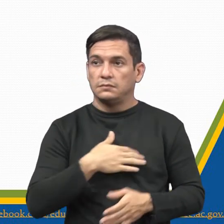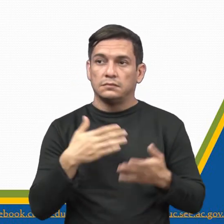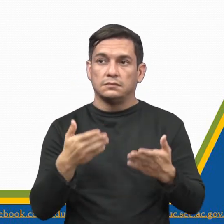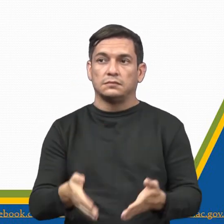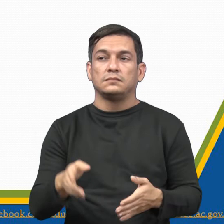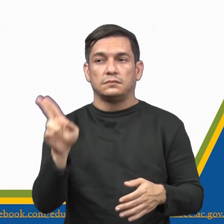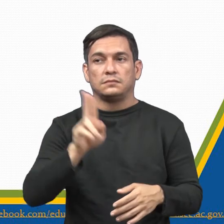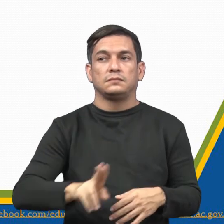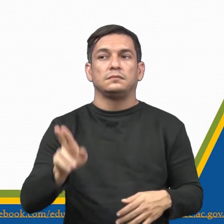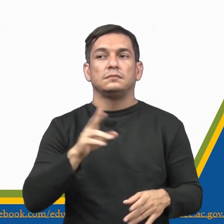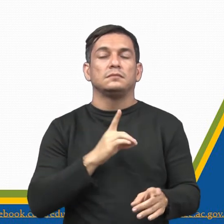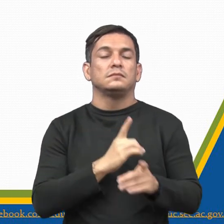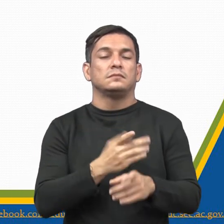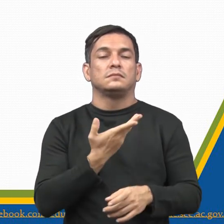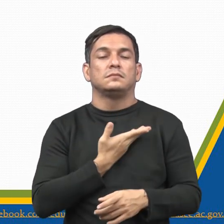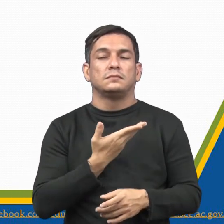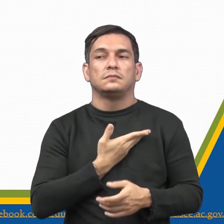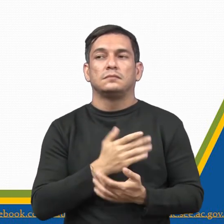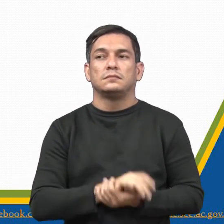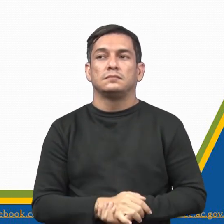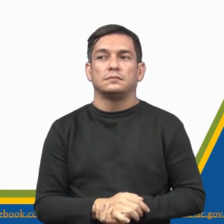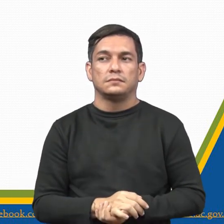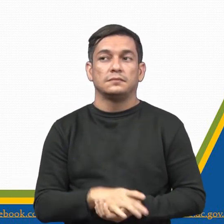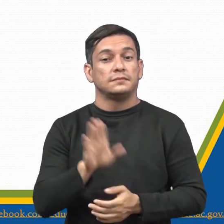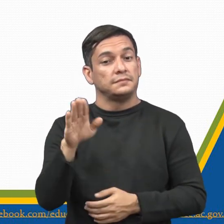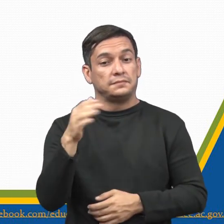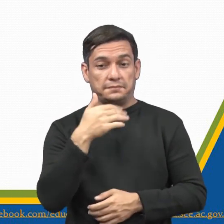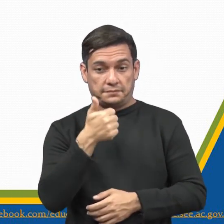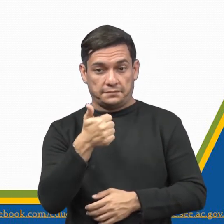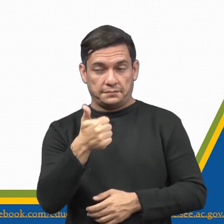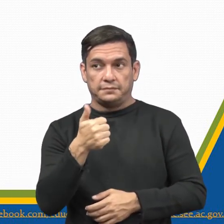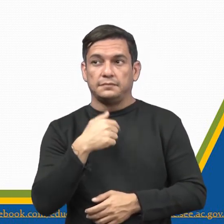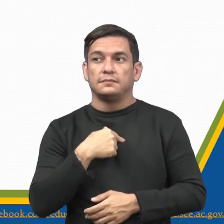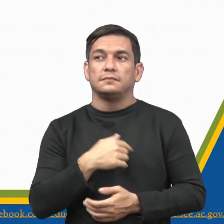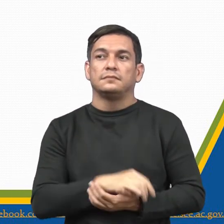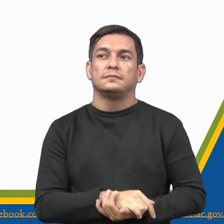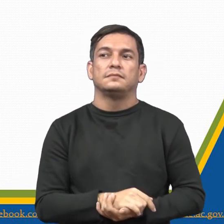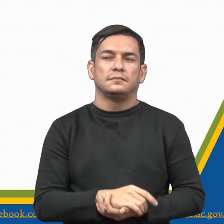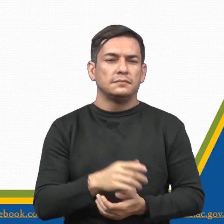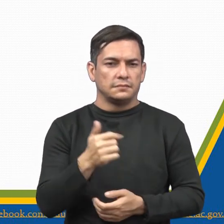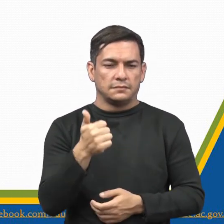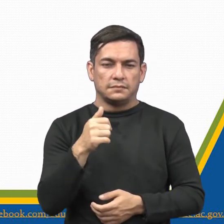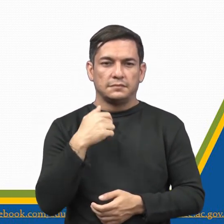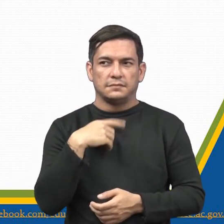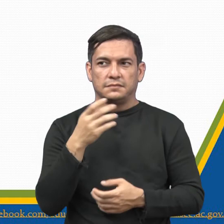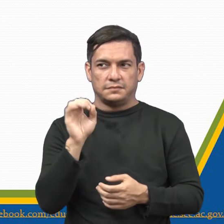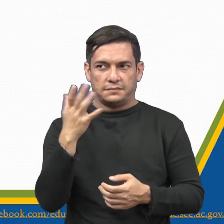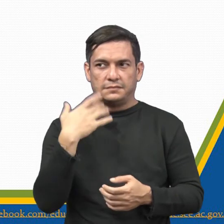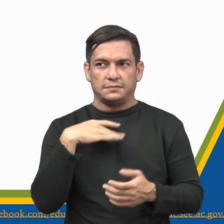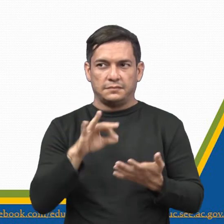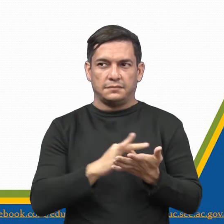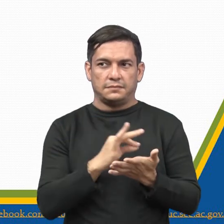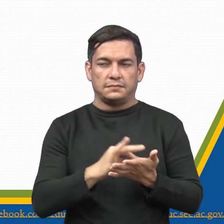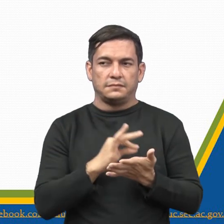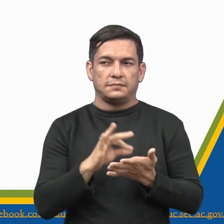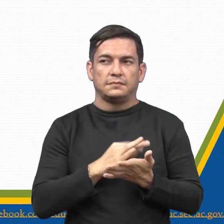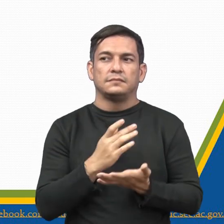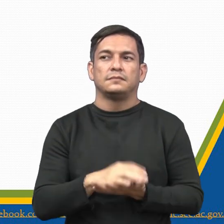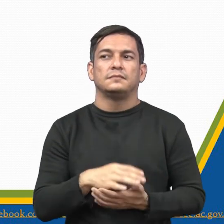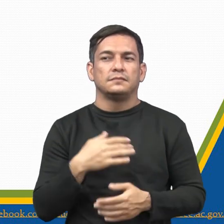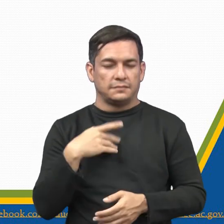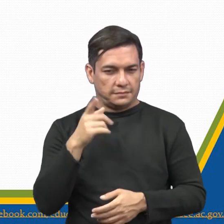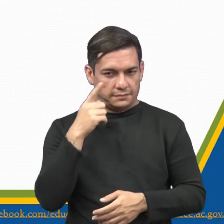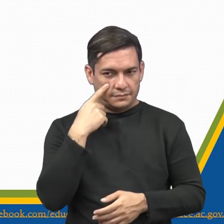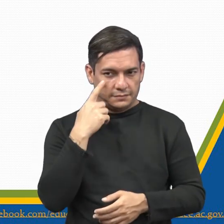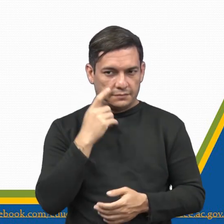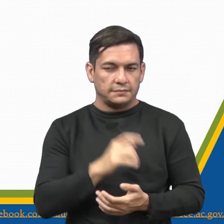à universidade, ele encontra um colega. E aí, cara, tudo em cima? Tu tá por dentro do babado da matrícula de eletivas? Tá